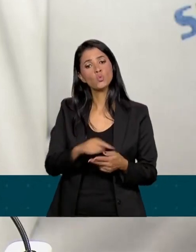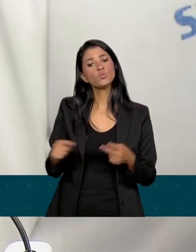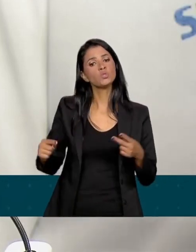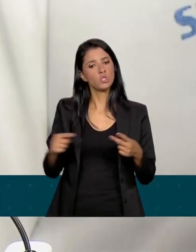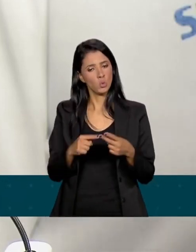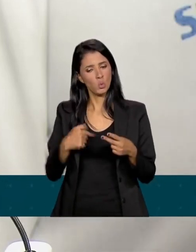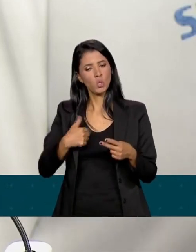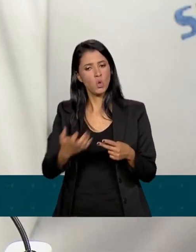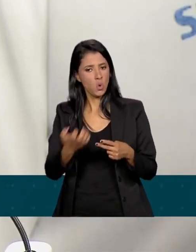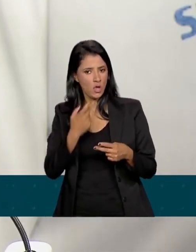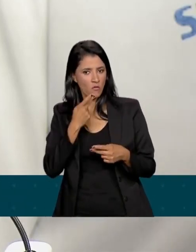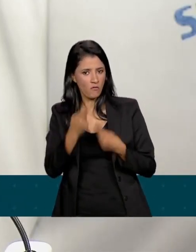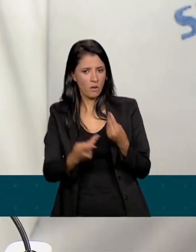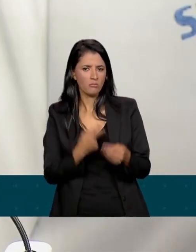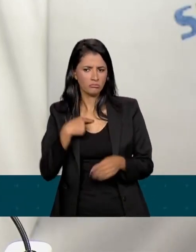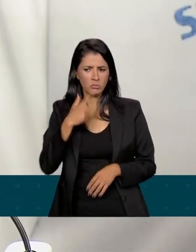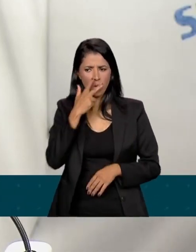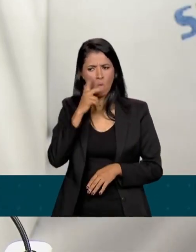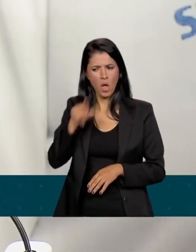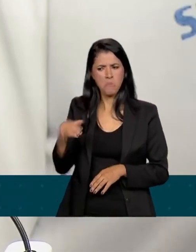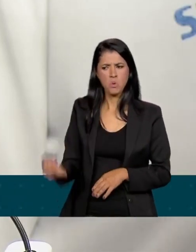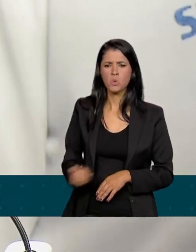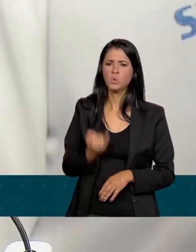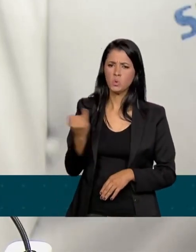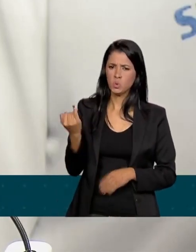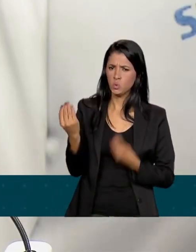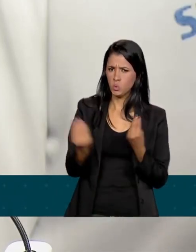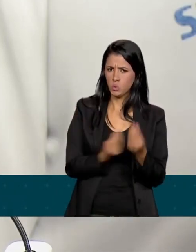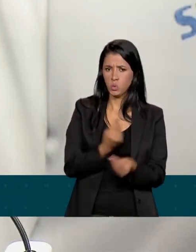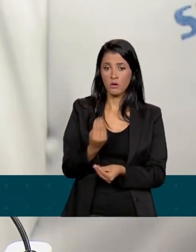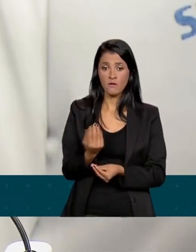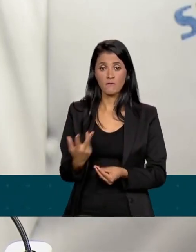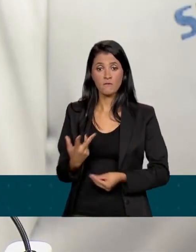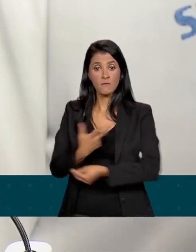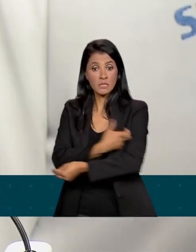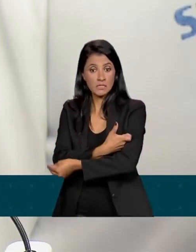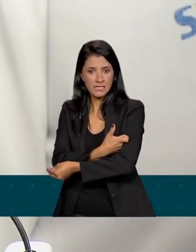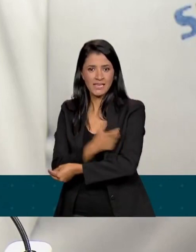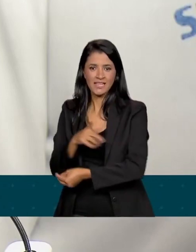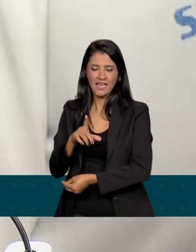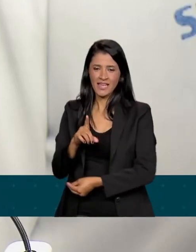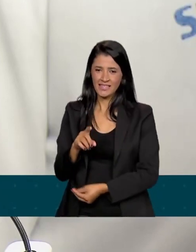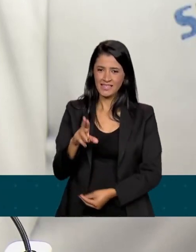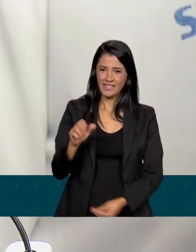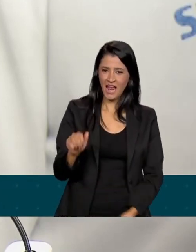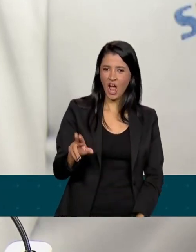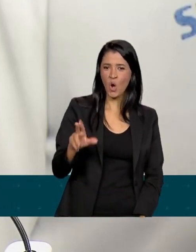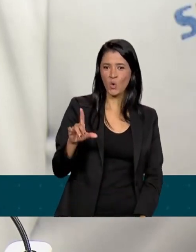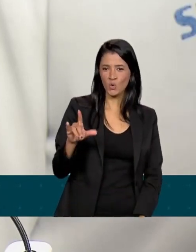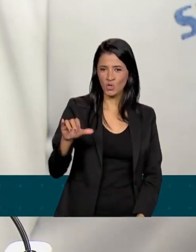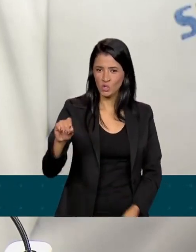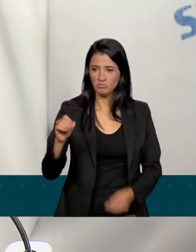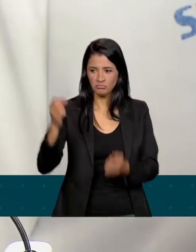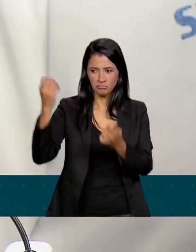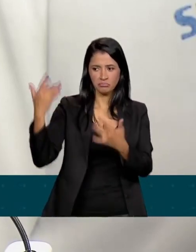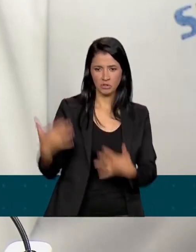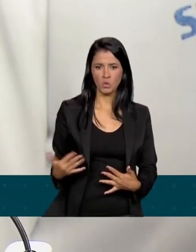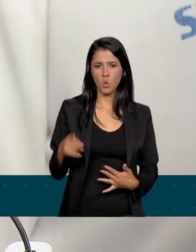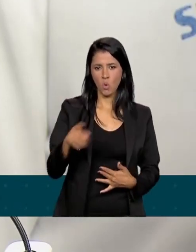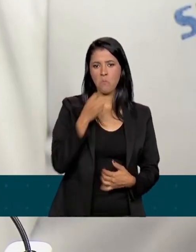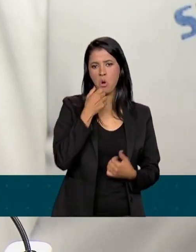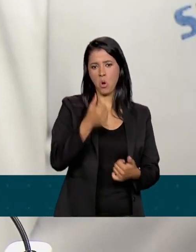eu queria mencionar, que eu considero muito importante, que é a vacina, que o Drauro mencionou muito bem, né? A